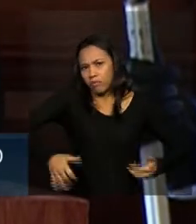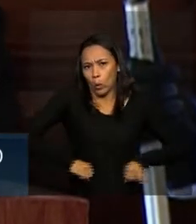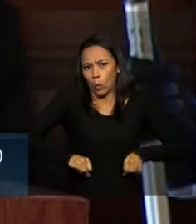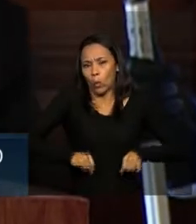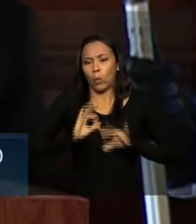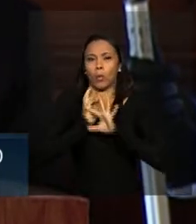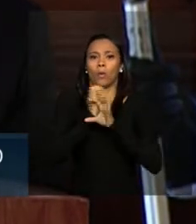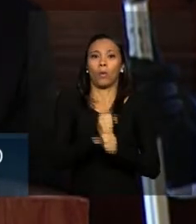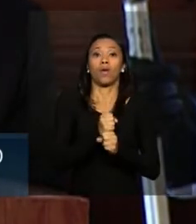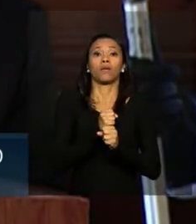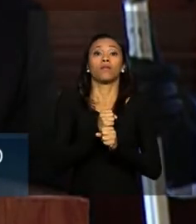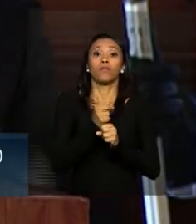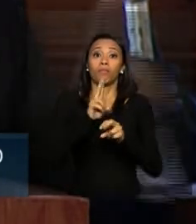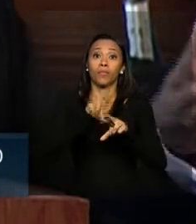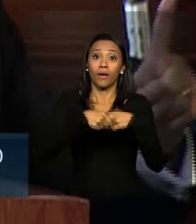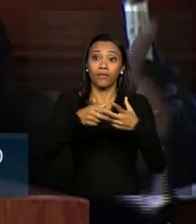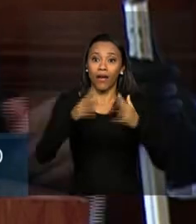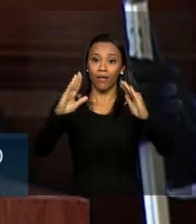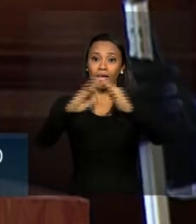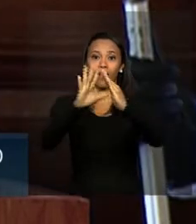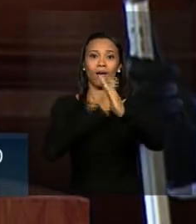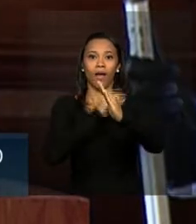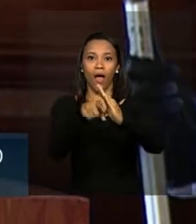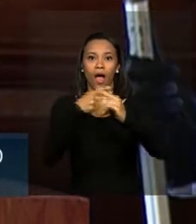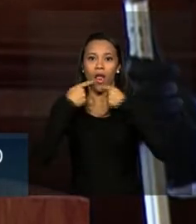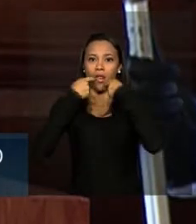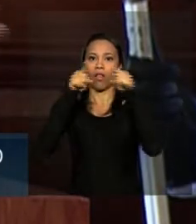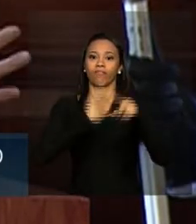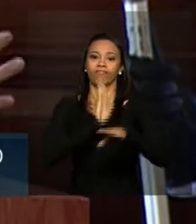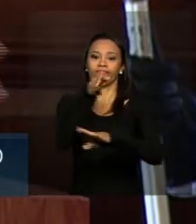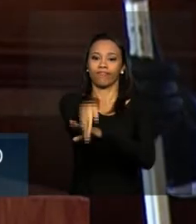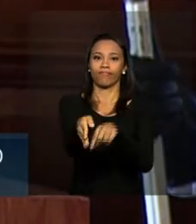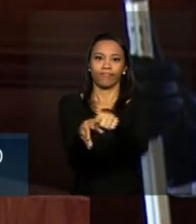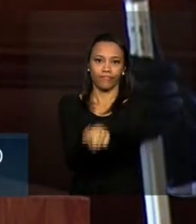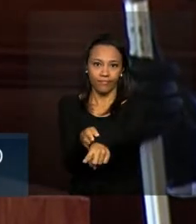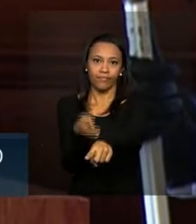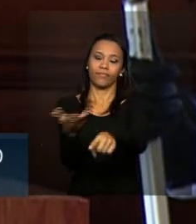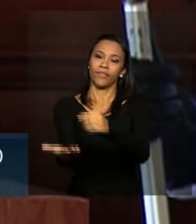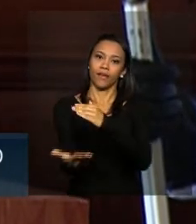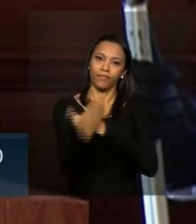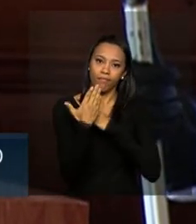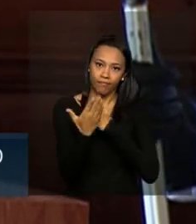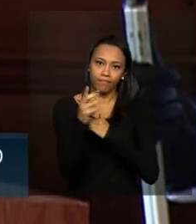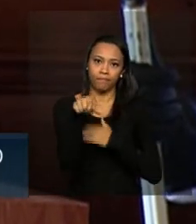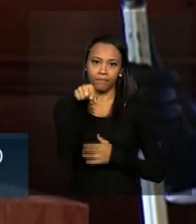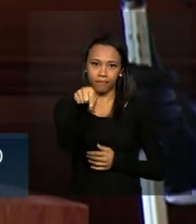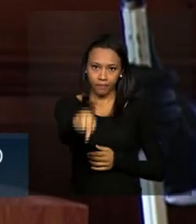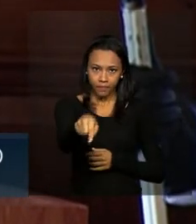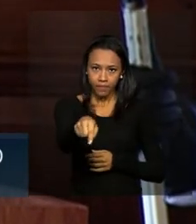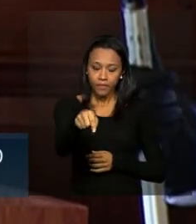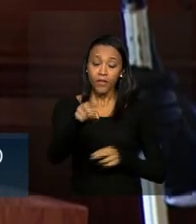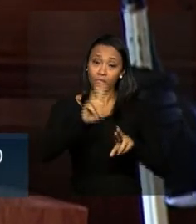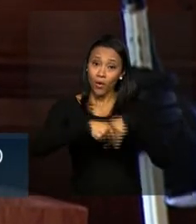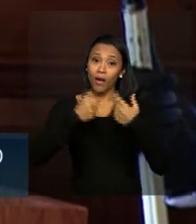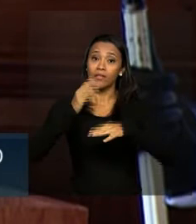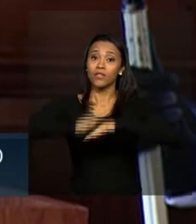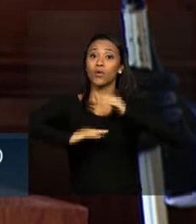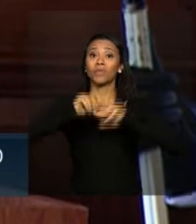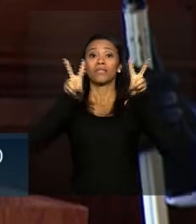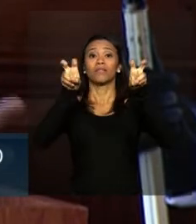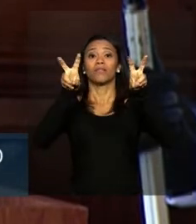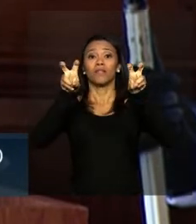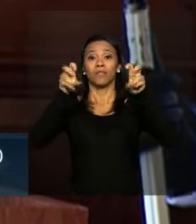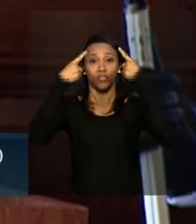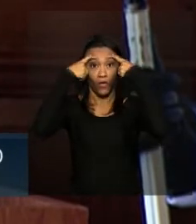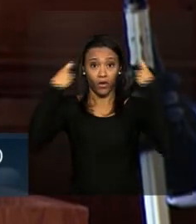haver um canal de comunicação da mulher com o poder público estadual relativamente a este tema. E